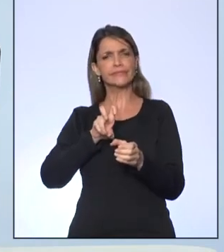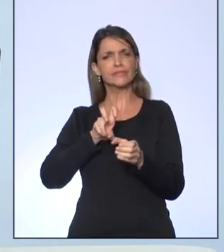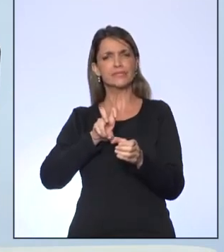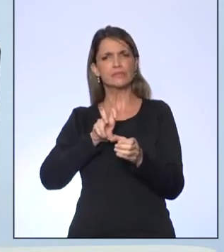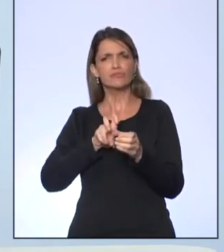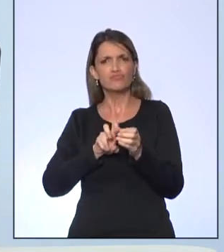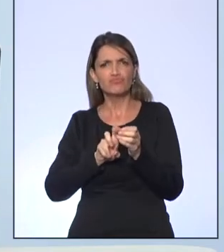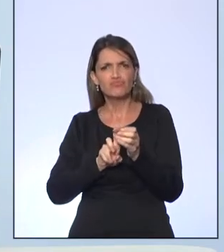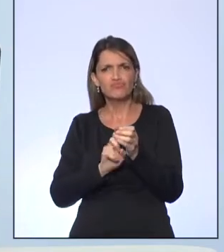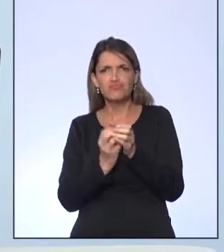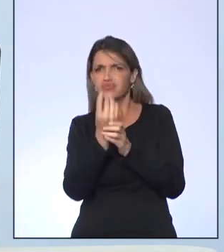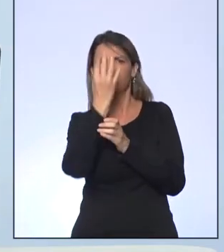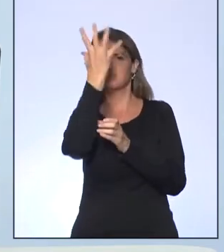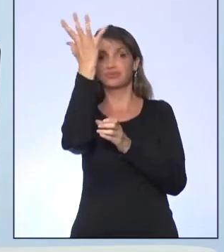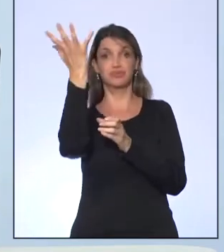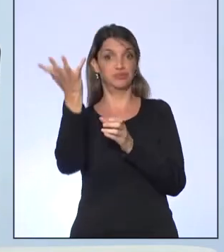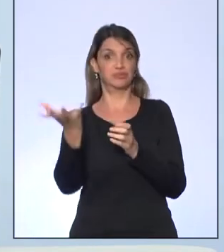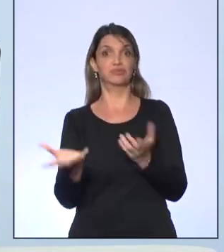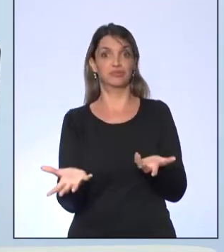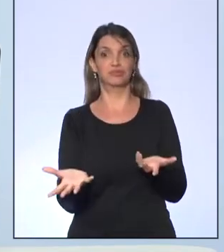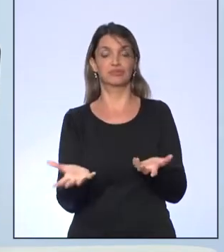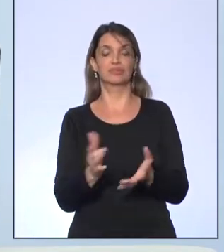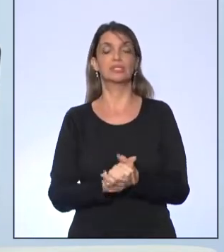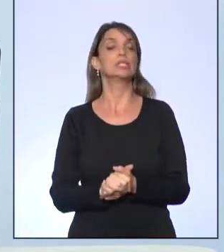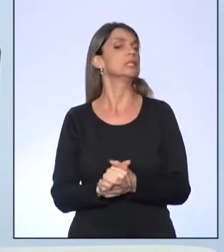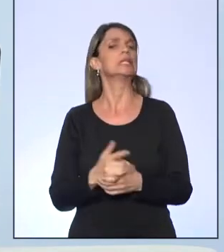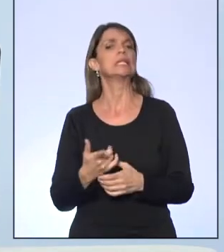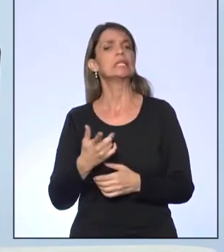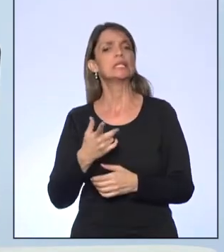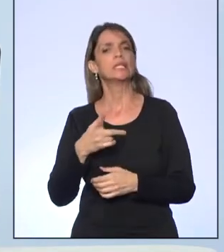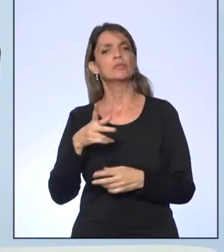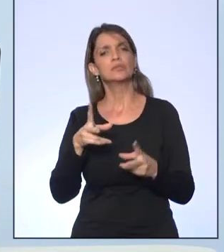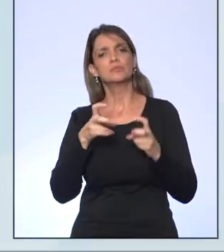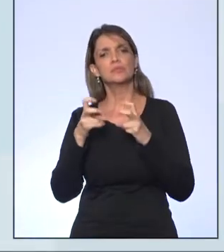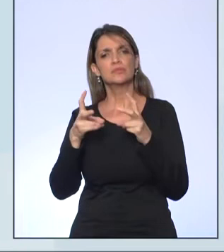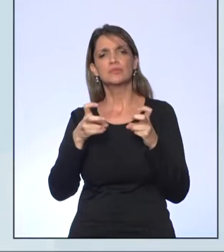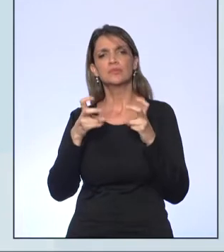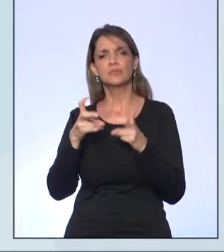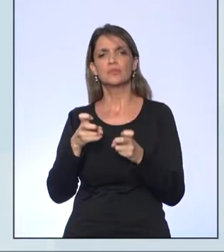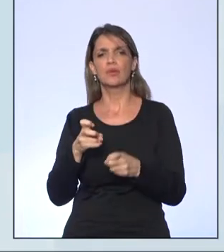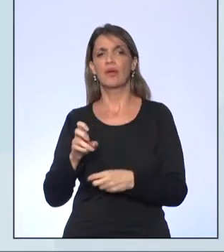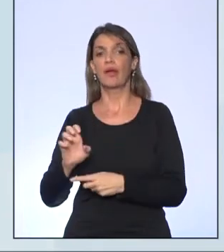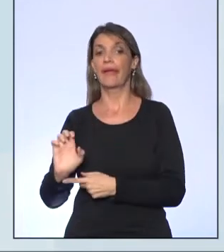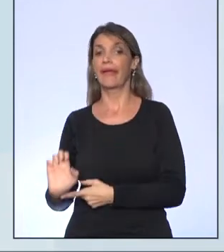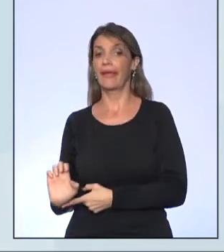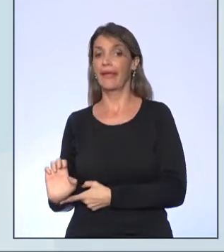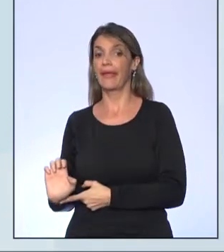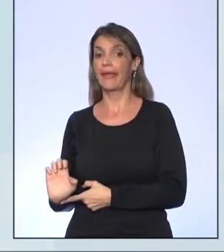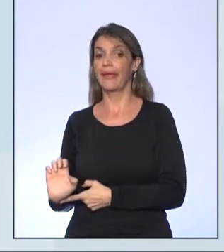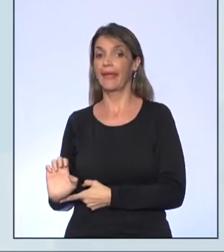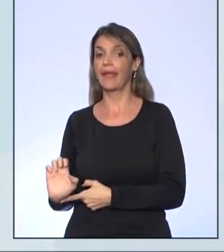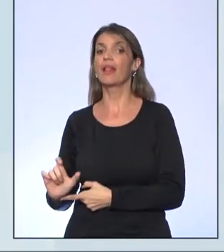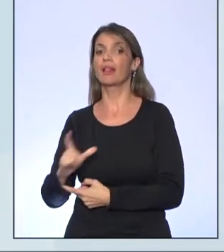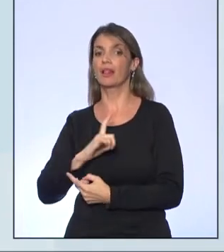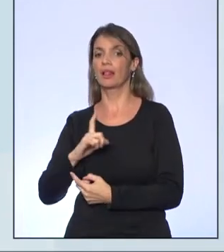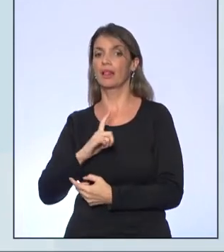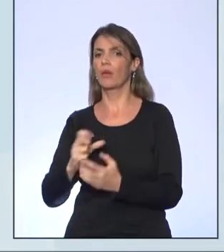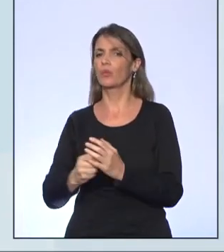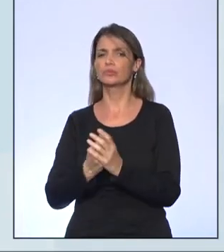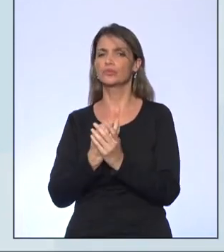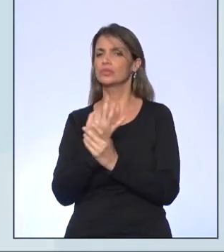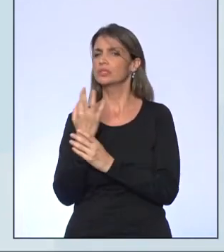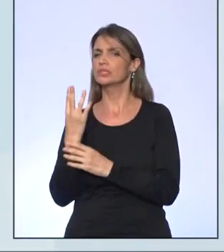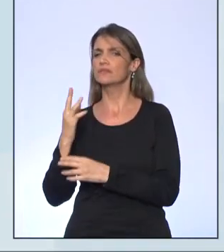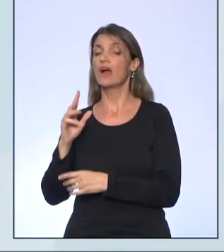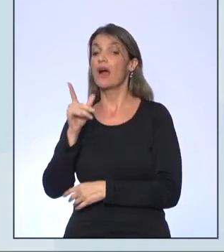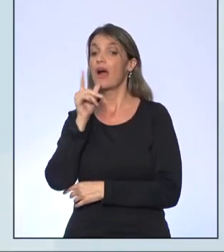fez tsh, o refrigerante vazou ali, certo? Então, se a gente olhar lá as menos votadas, a E, formação de uma quantidade